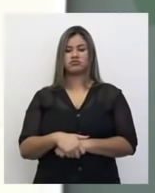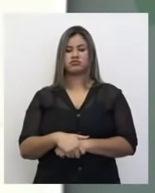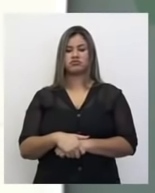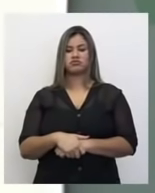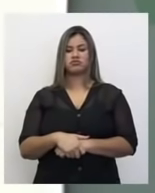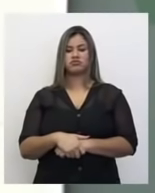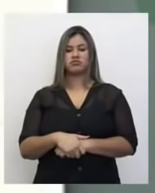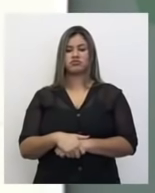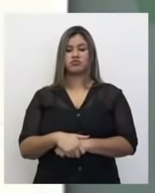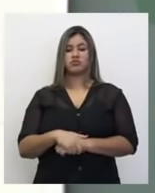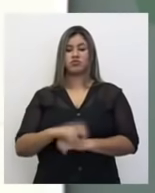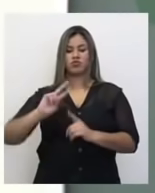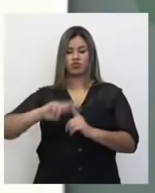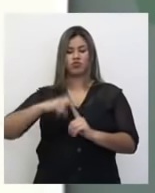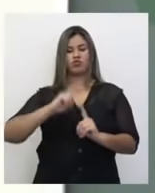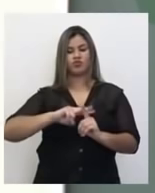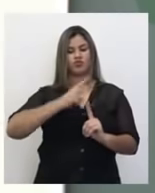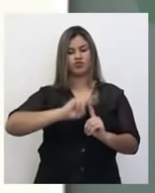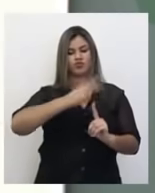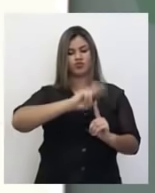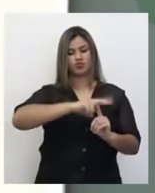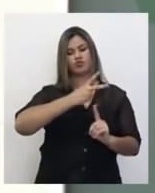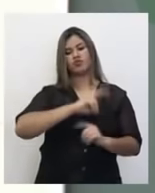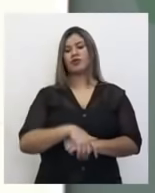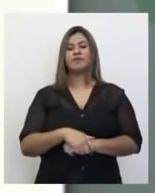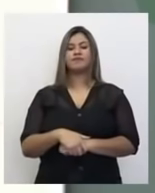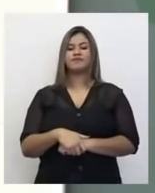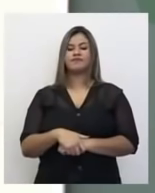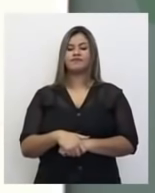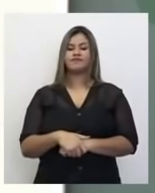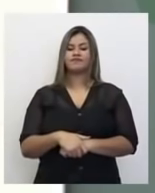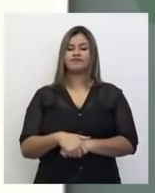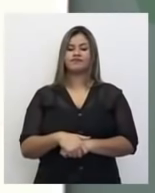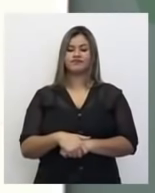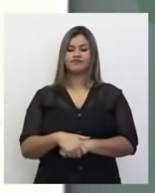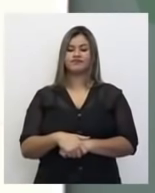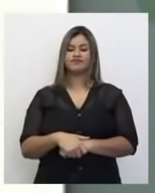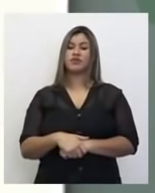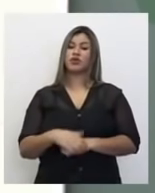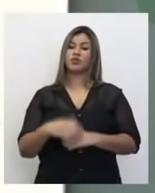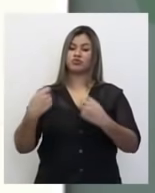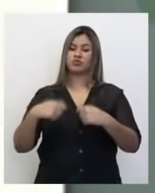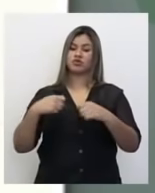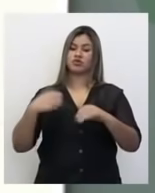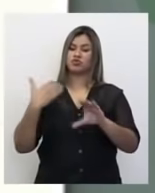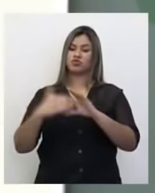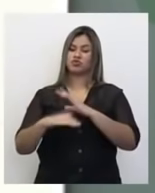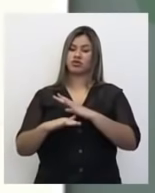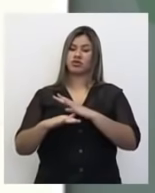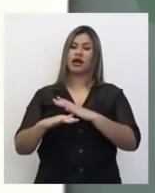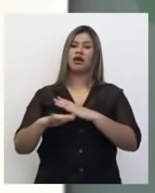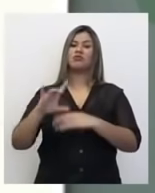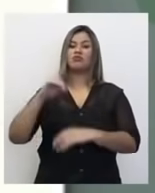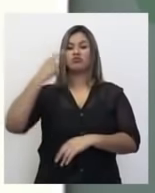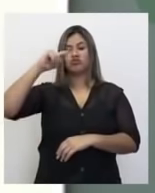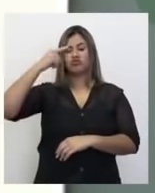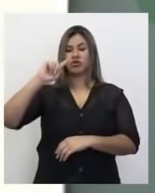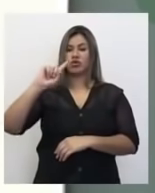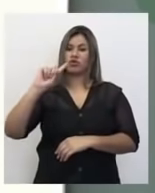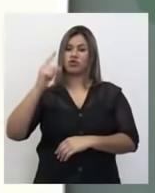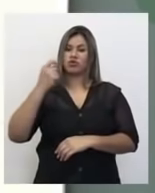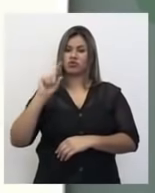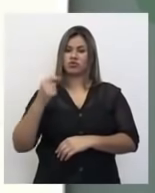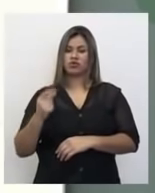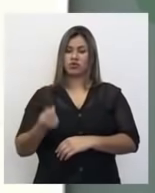32. Por exemplo, eu preciso mandar pra Juliana uma mensagem em binário falando para ela encontrar comigo